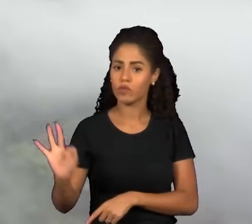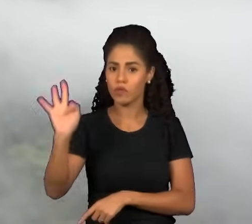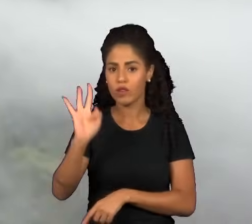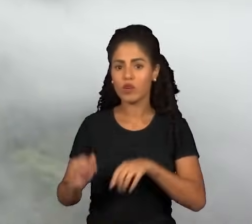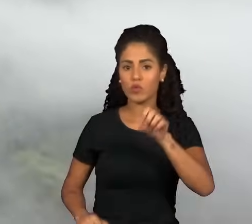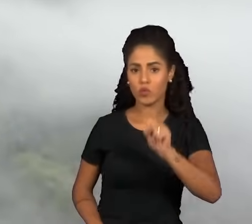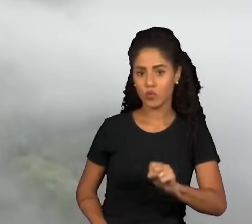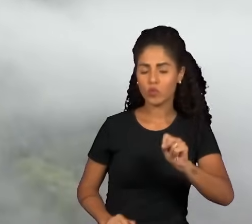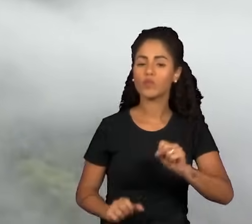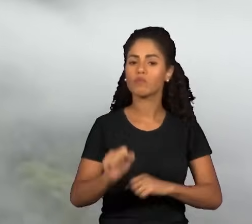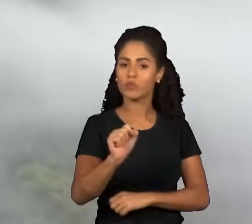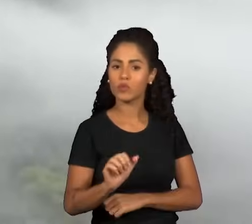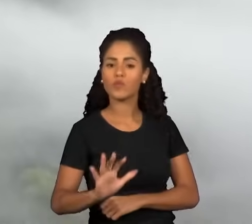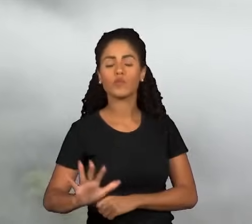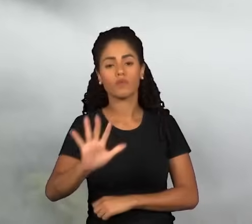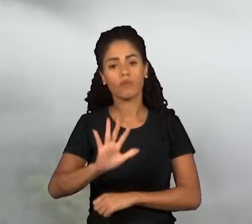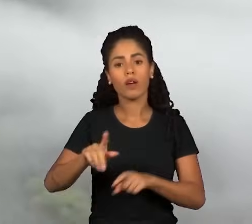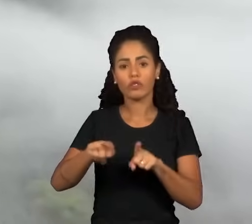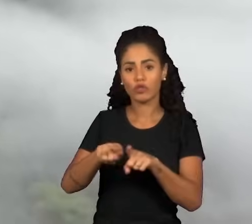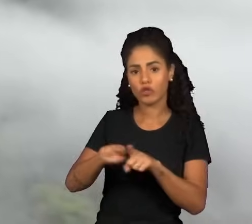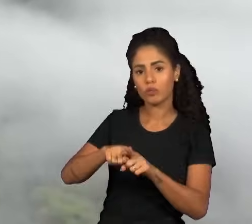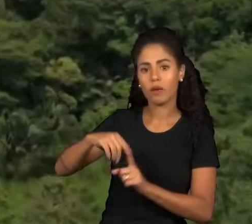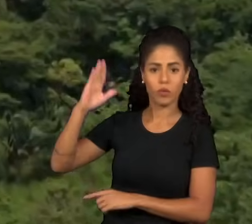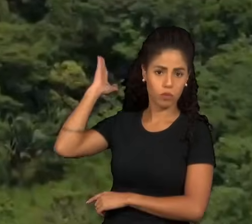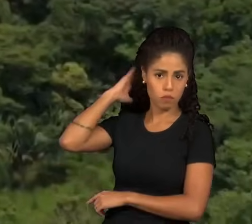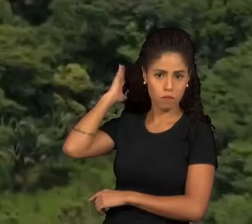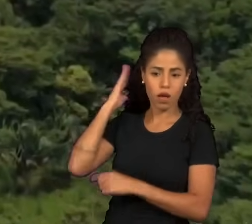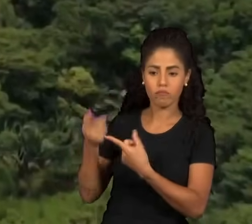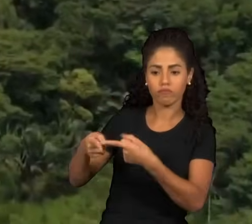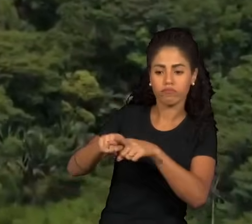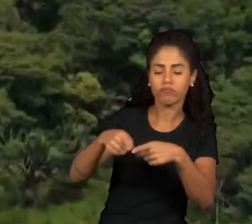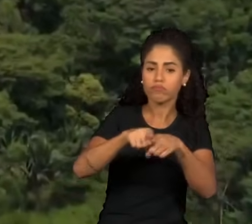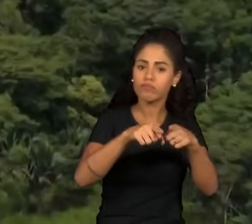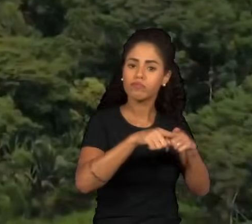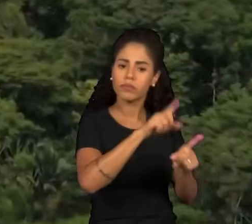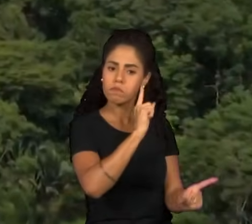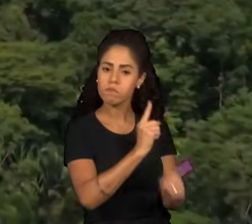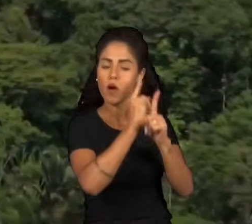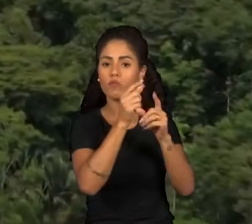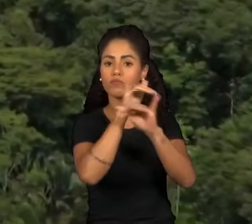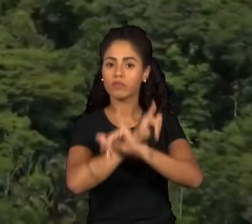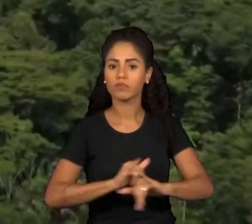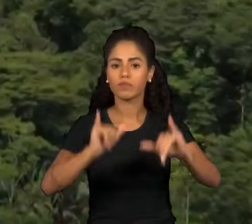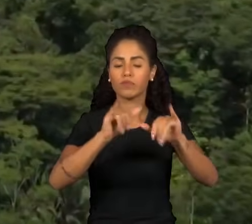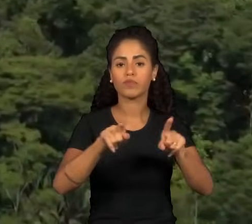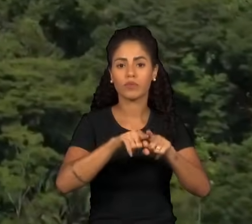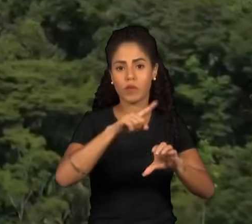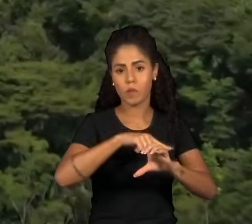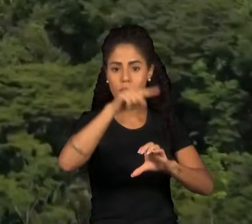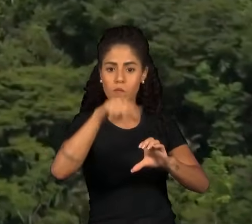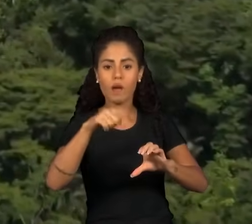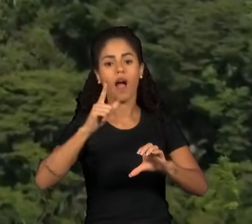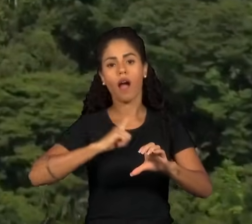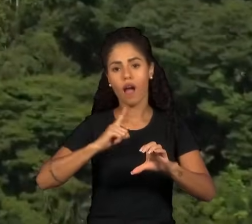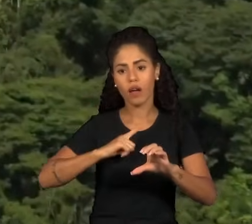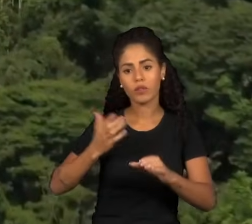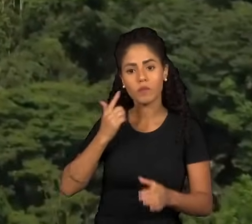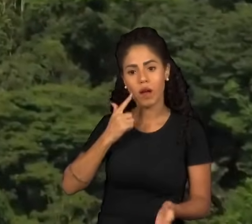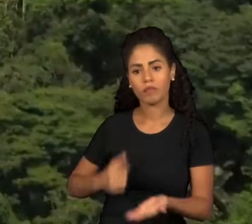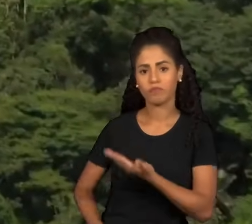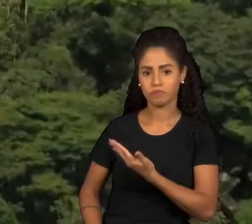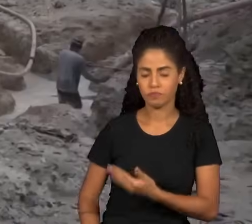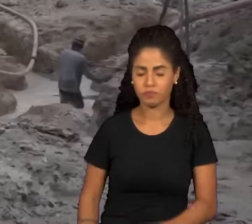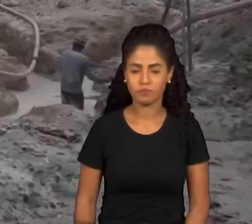do Pará e outras instituições parceiras. A descoberta foi publicada na revista Scientific Reports.